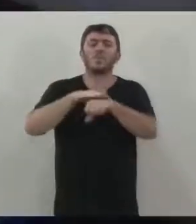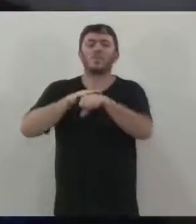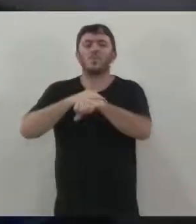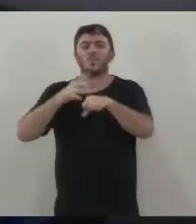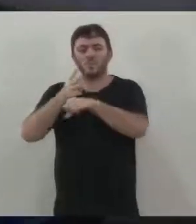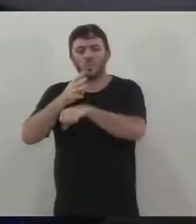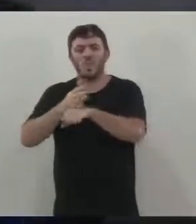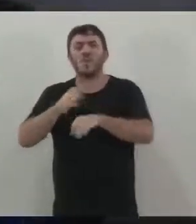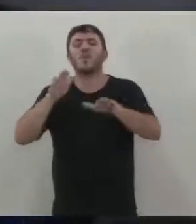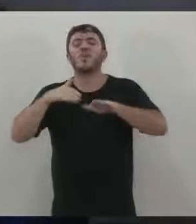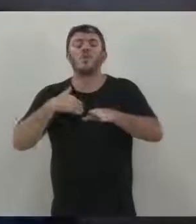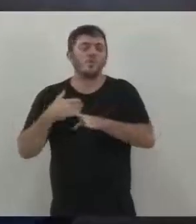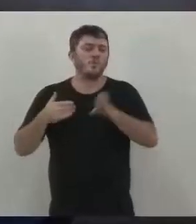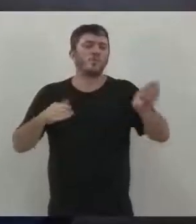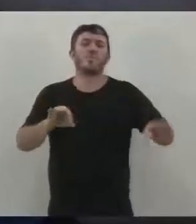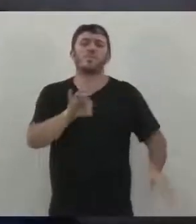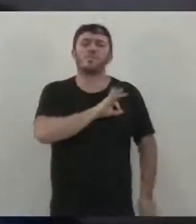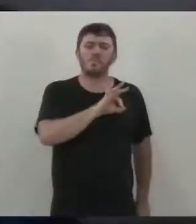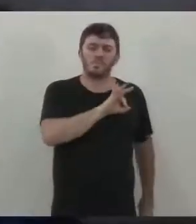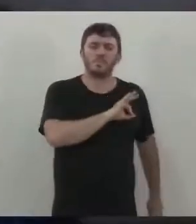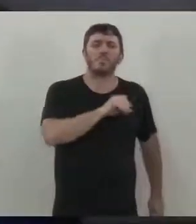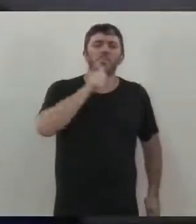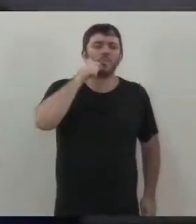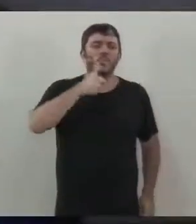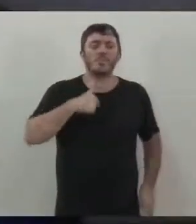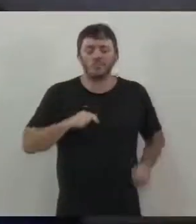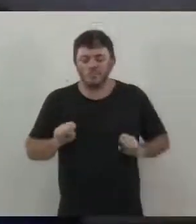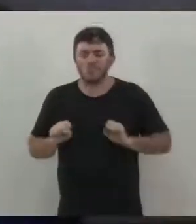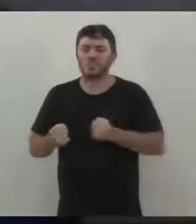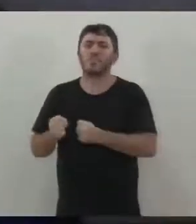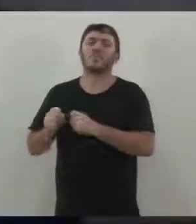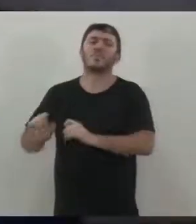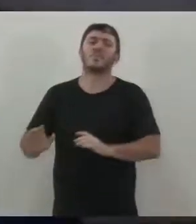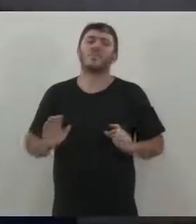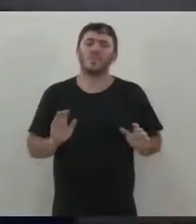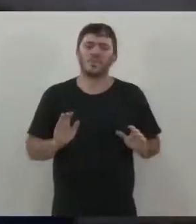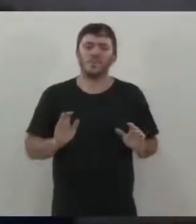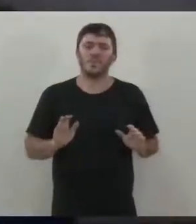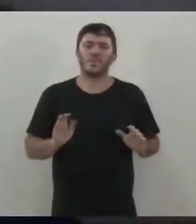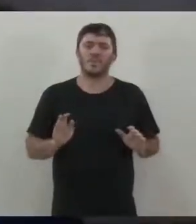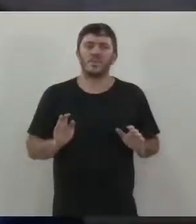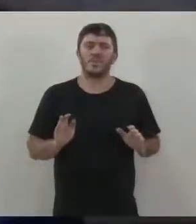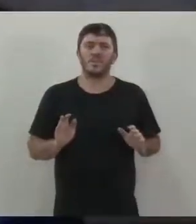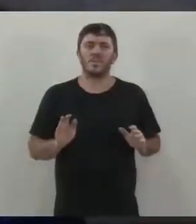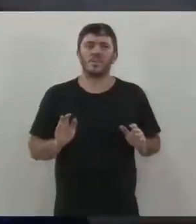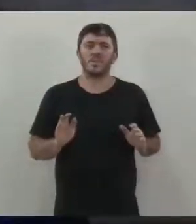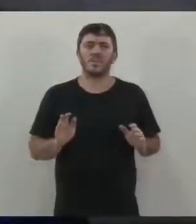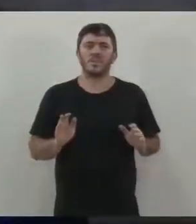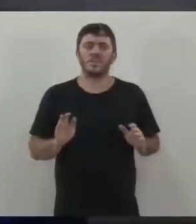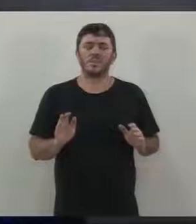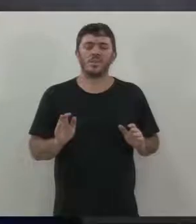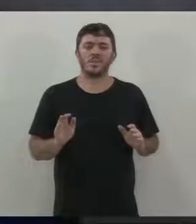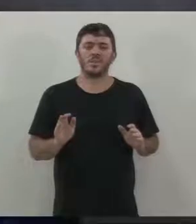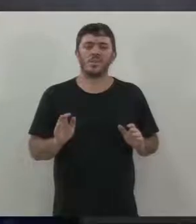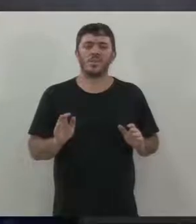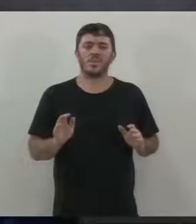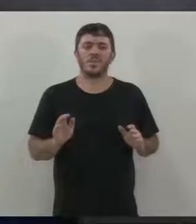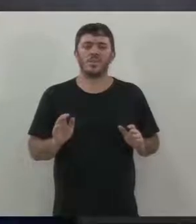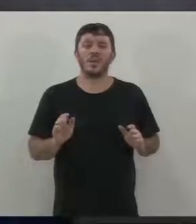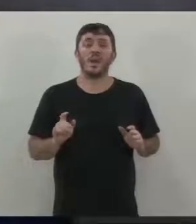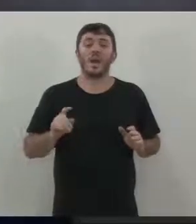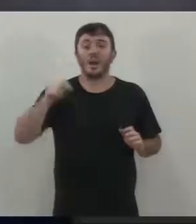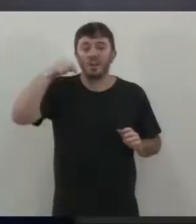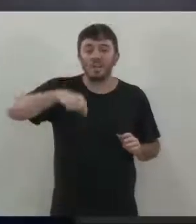e acompanho, eu deixaria. Eu só acho que é muito vergonhoso o que está acontecendo contra todas nós, não só em